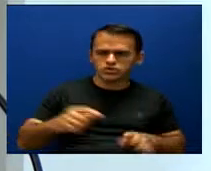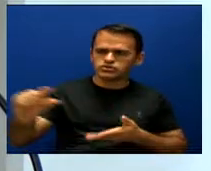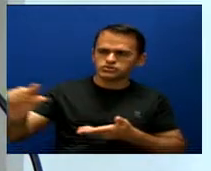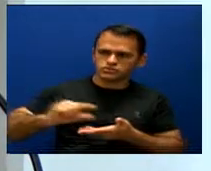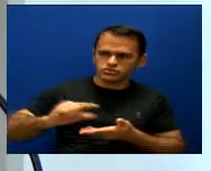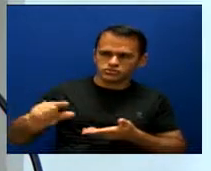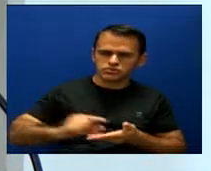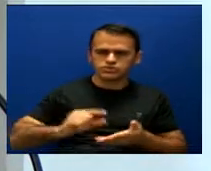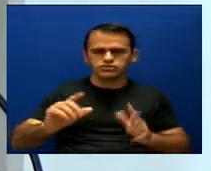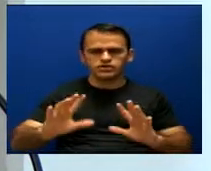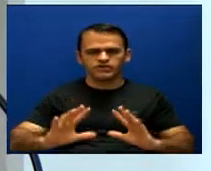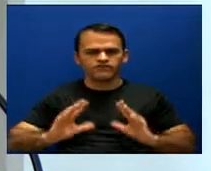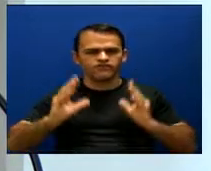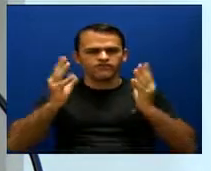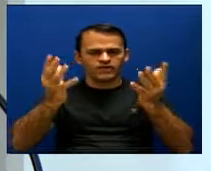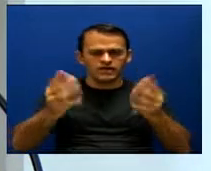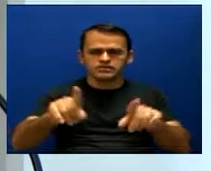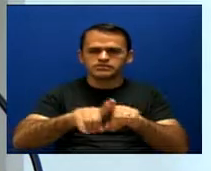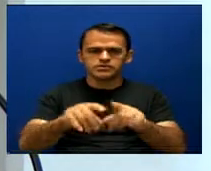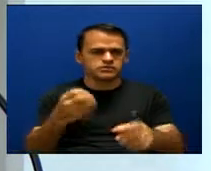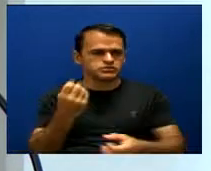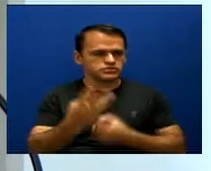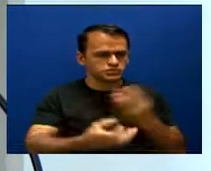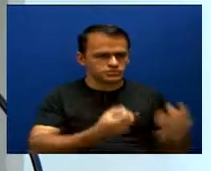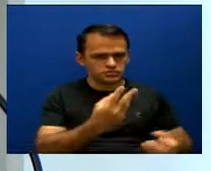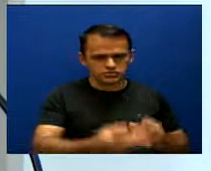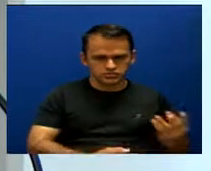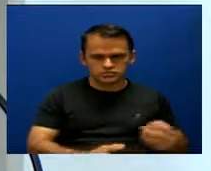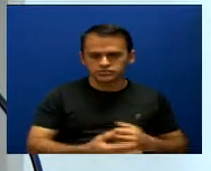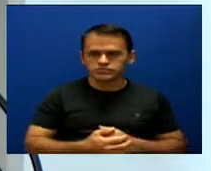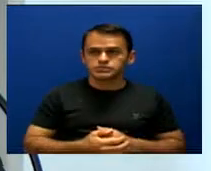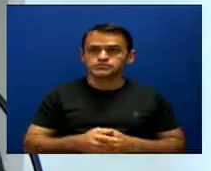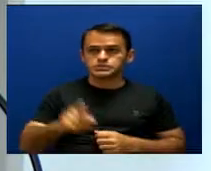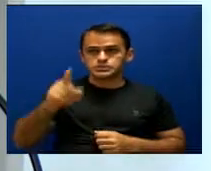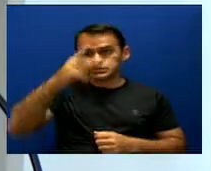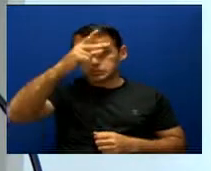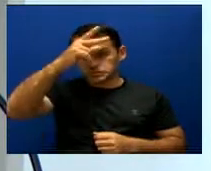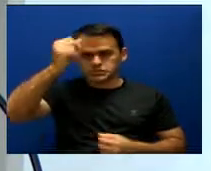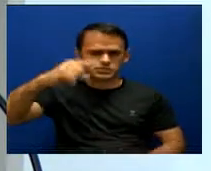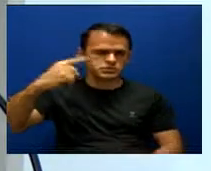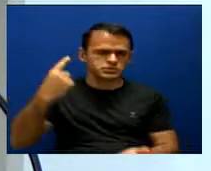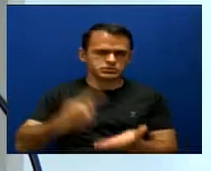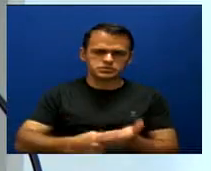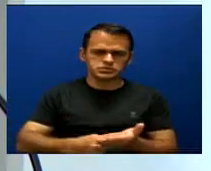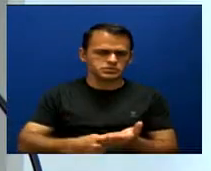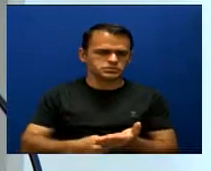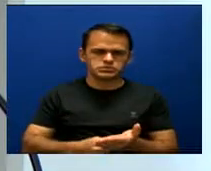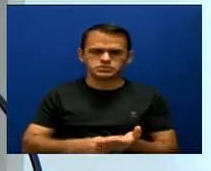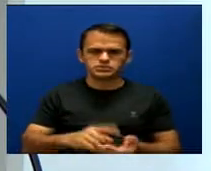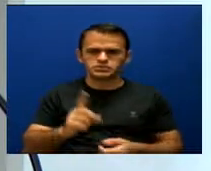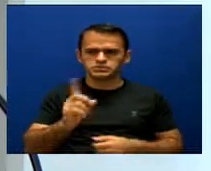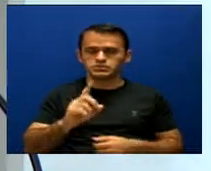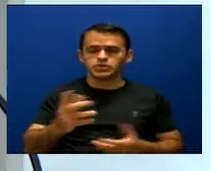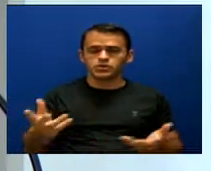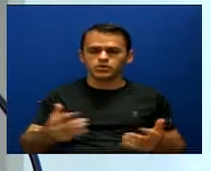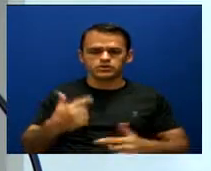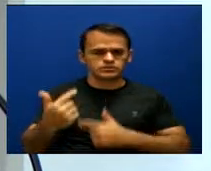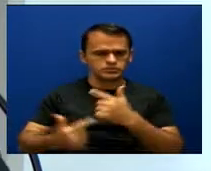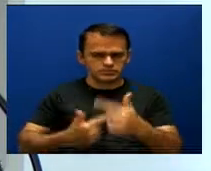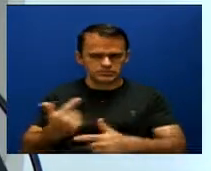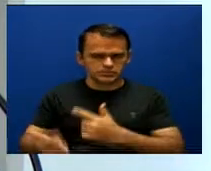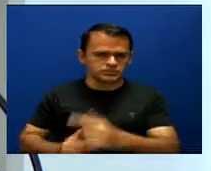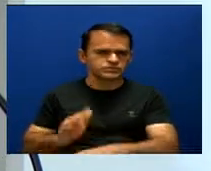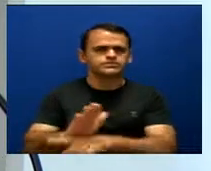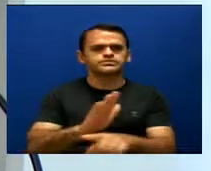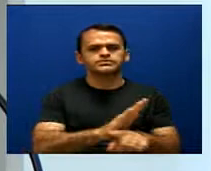doações. Não temos convênio com nenhum órgão público. Os nossos serviços prestados hoje frente à